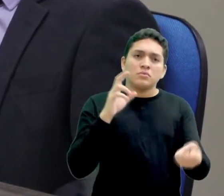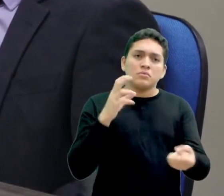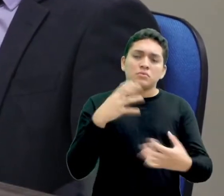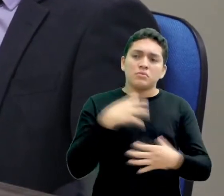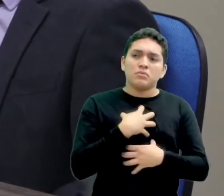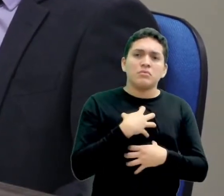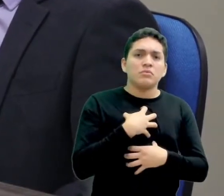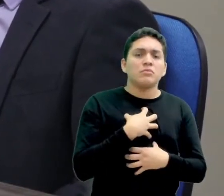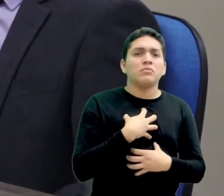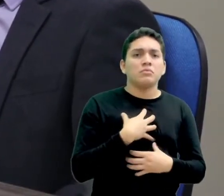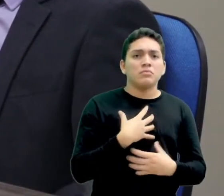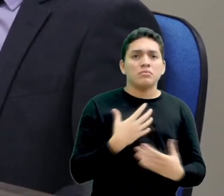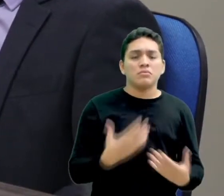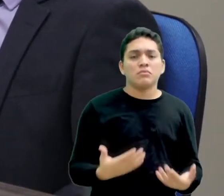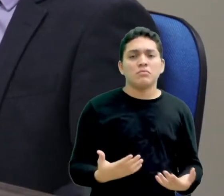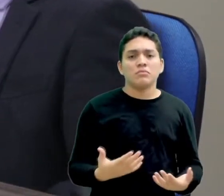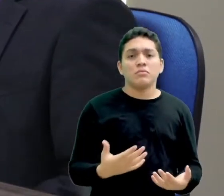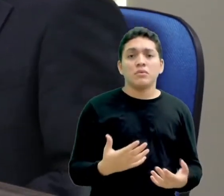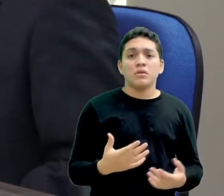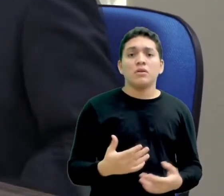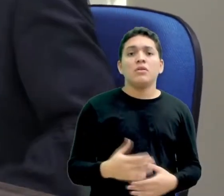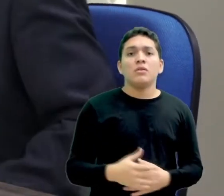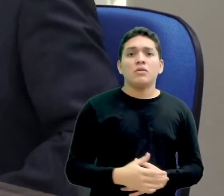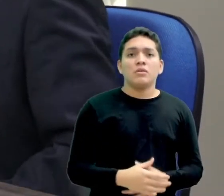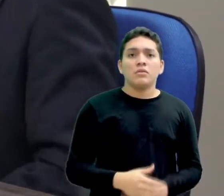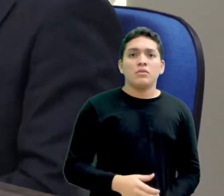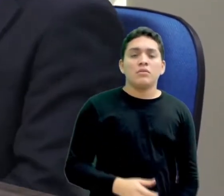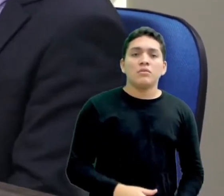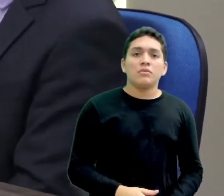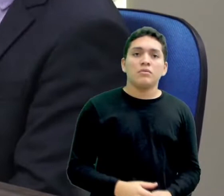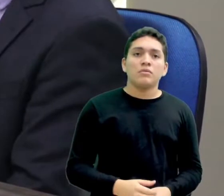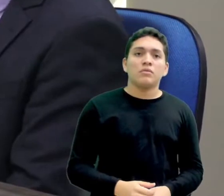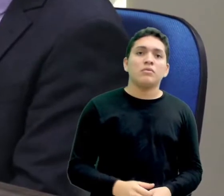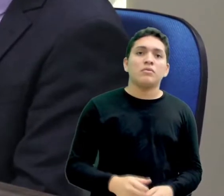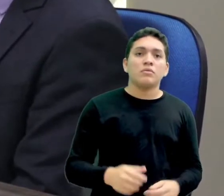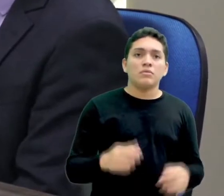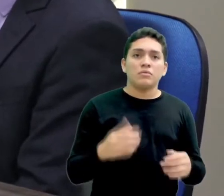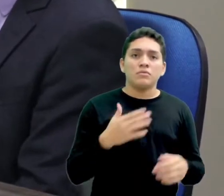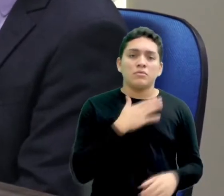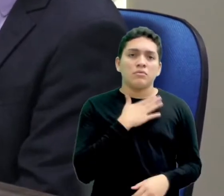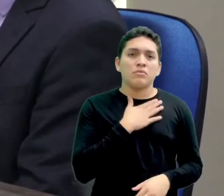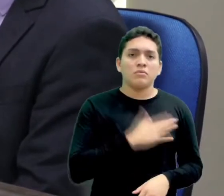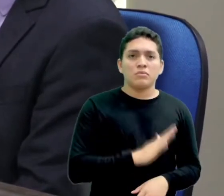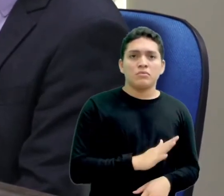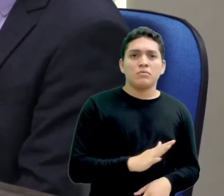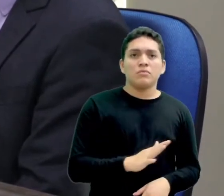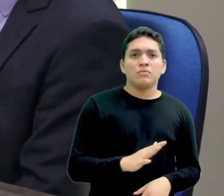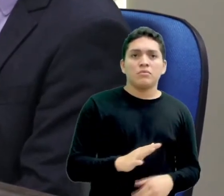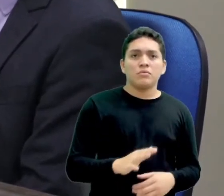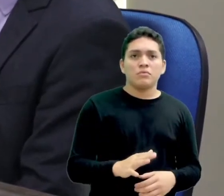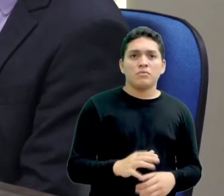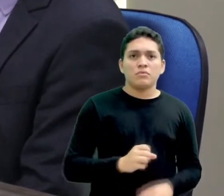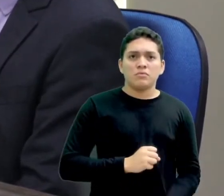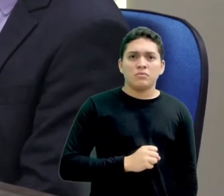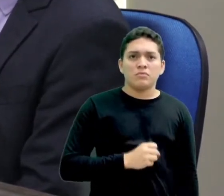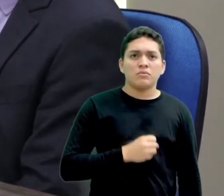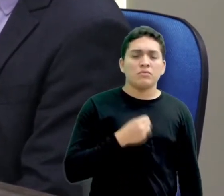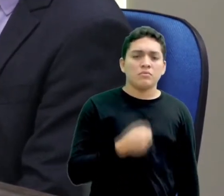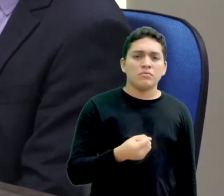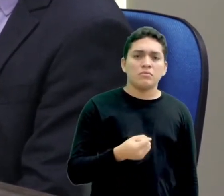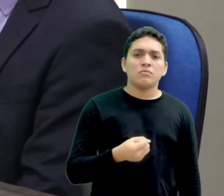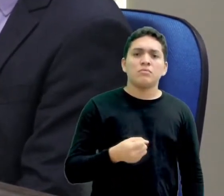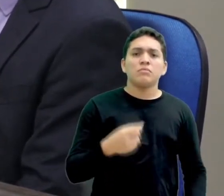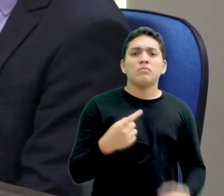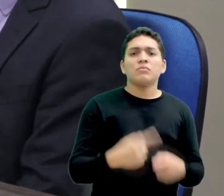não controlado. Caim não gostou muito, né, quando Abel, por ter sido rejeitado, né, por ter sido